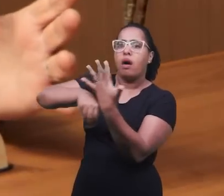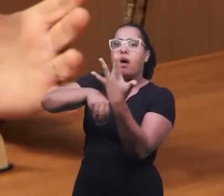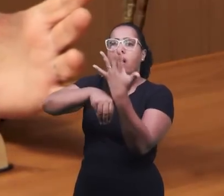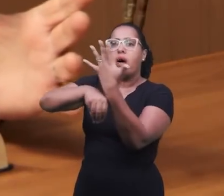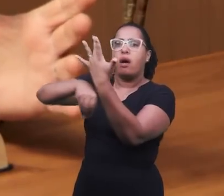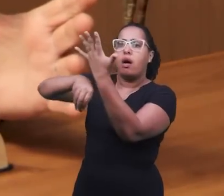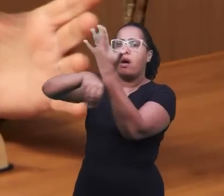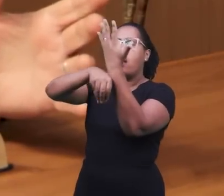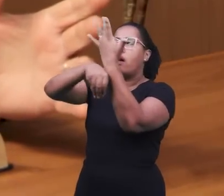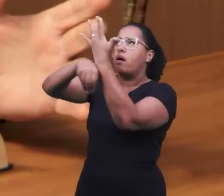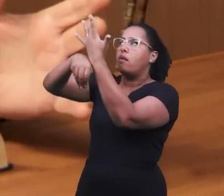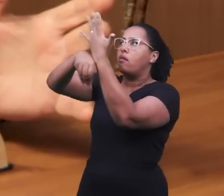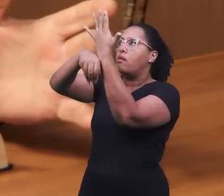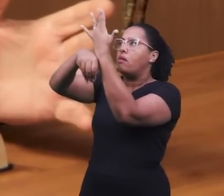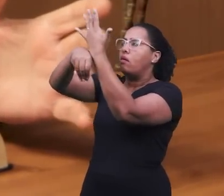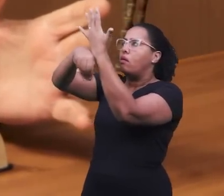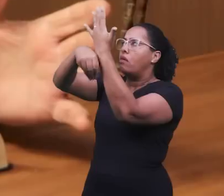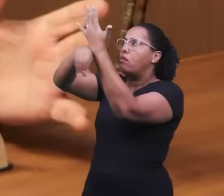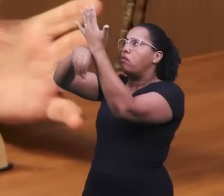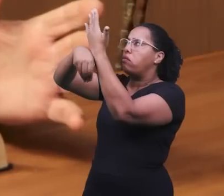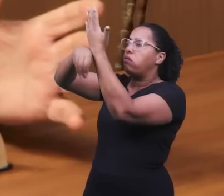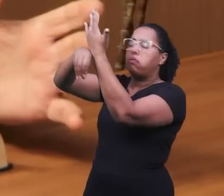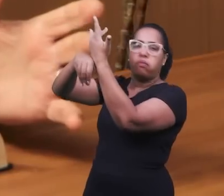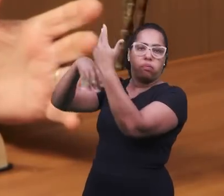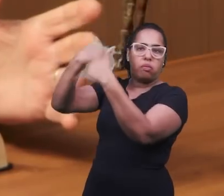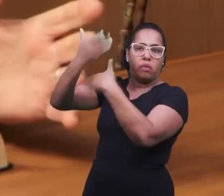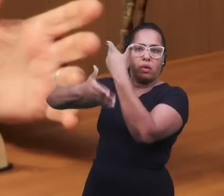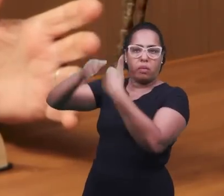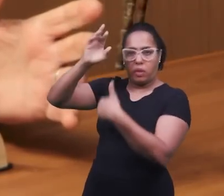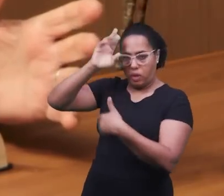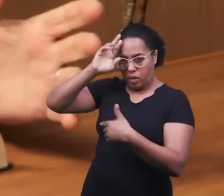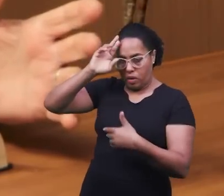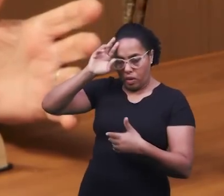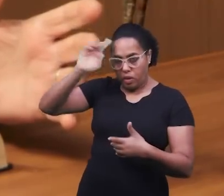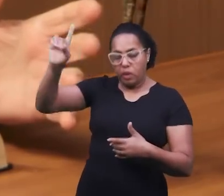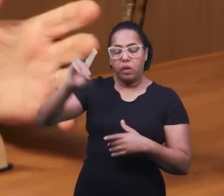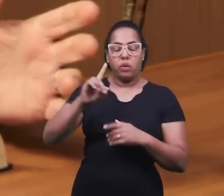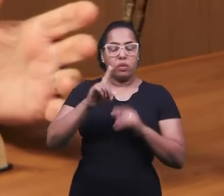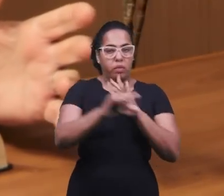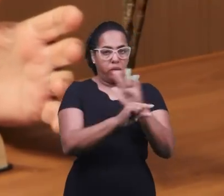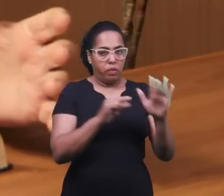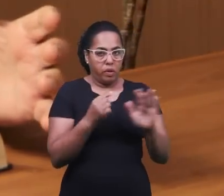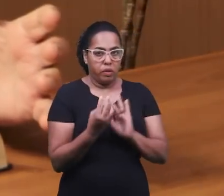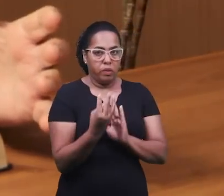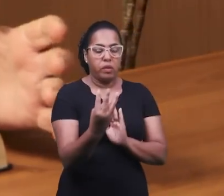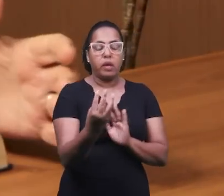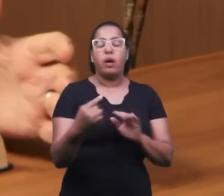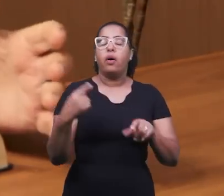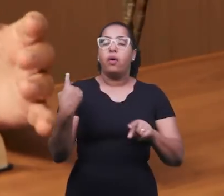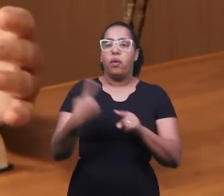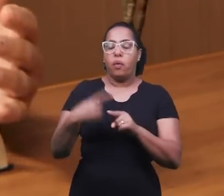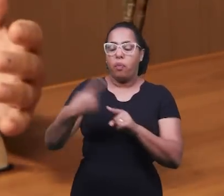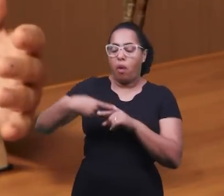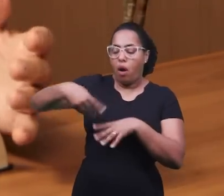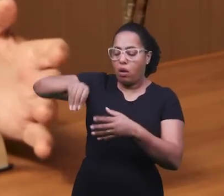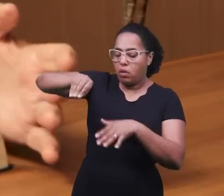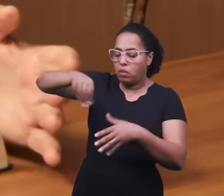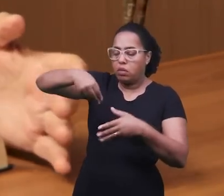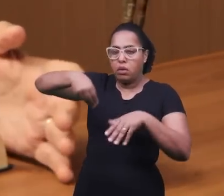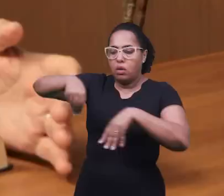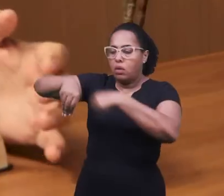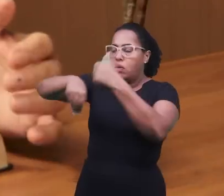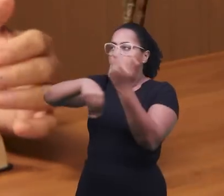suba até diante de Deus, que é o versículo 3 aqui. Depois do incensário, foi-lhe dado